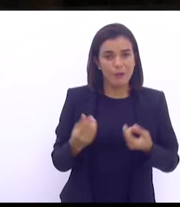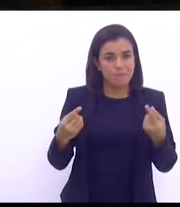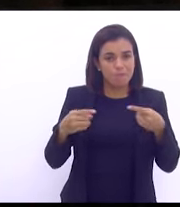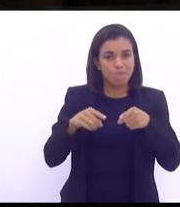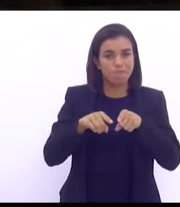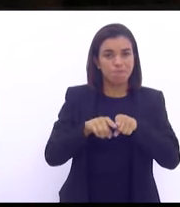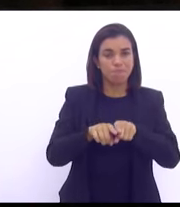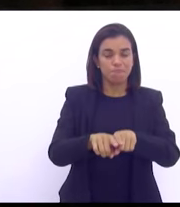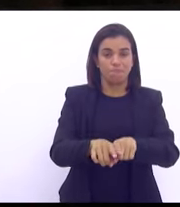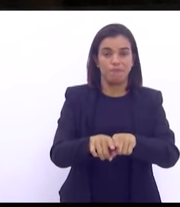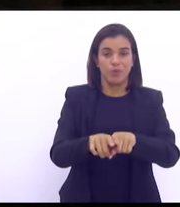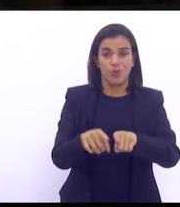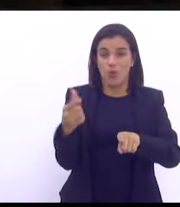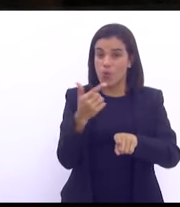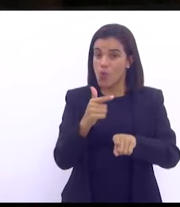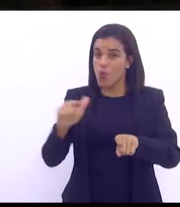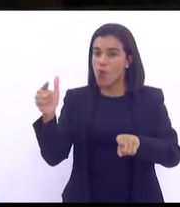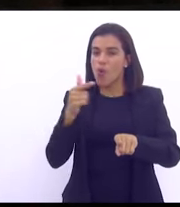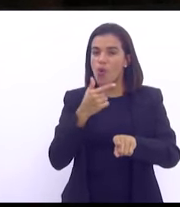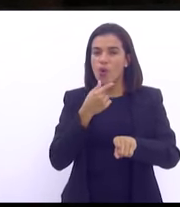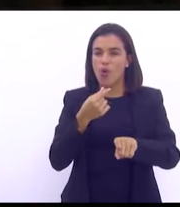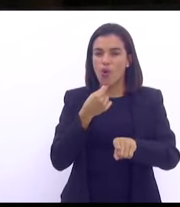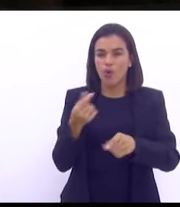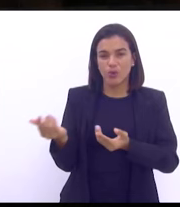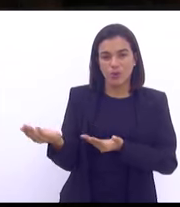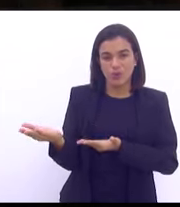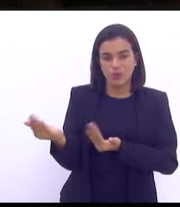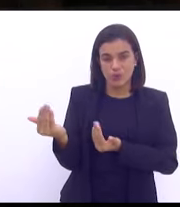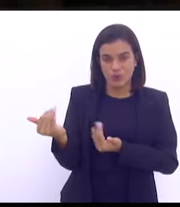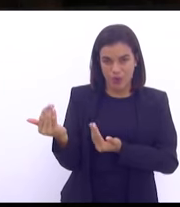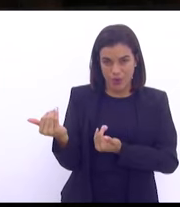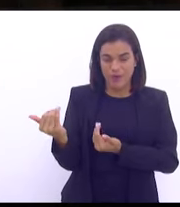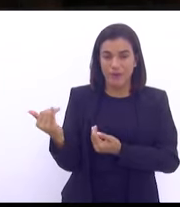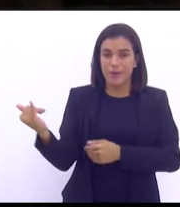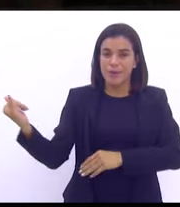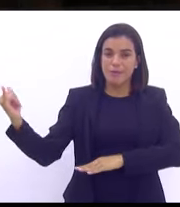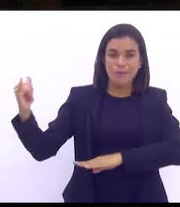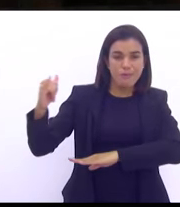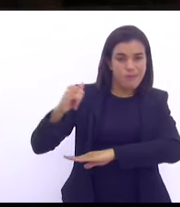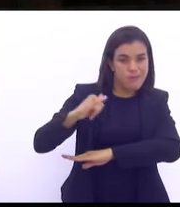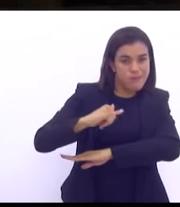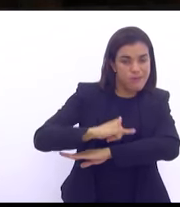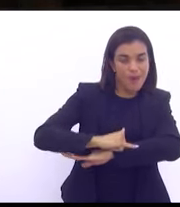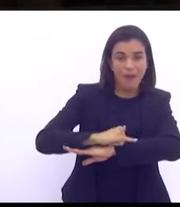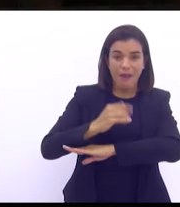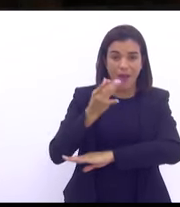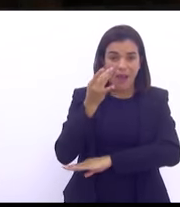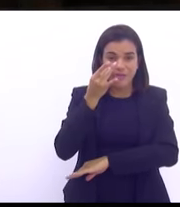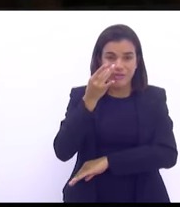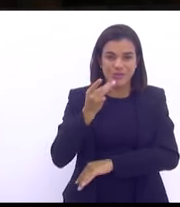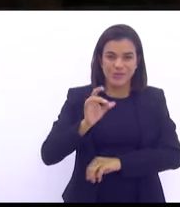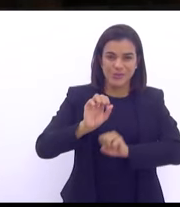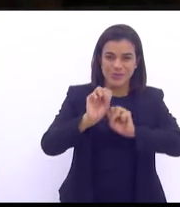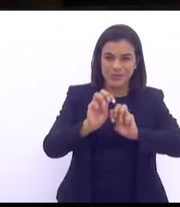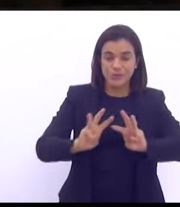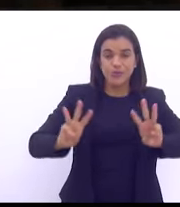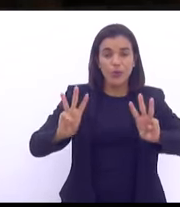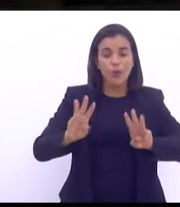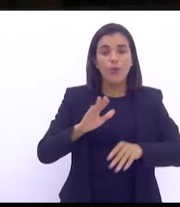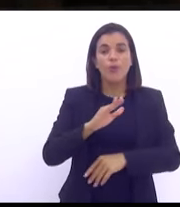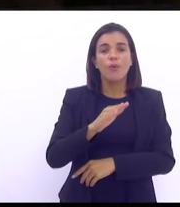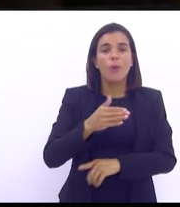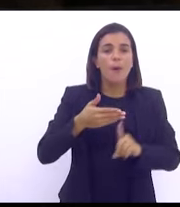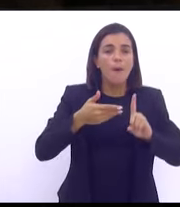Concomitantemente, um outro jovem que veio assistir esse show foi morto